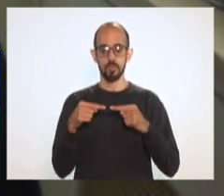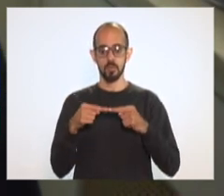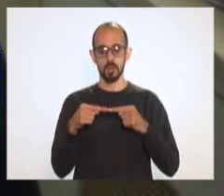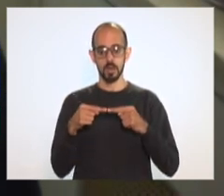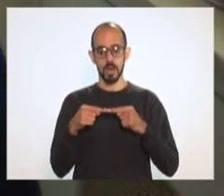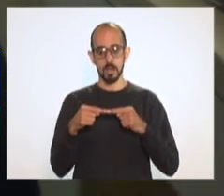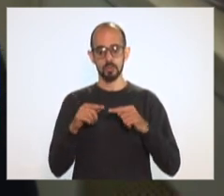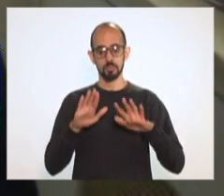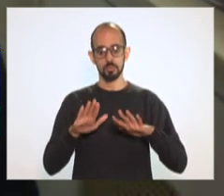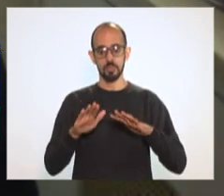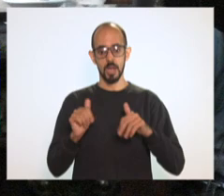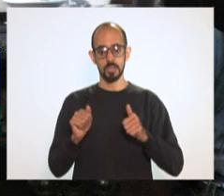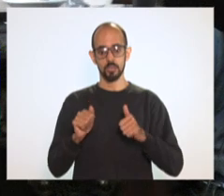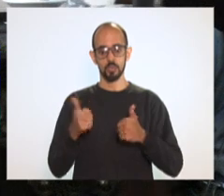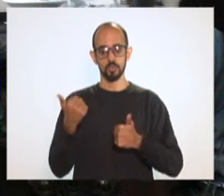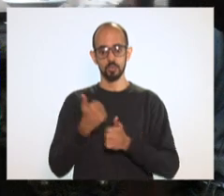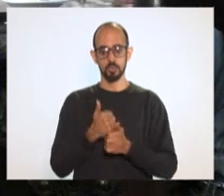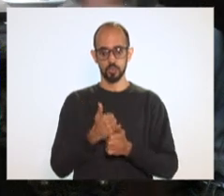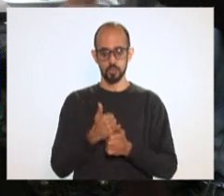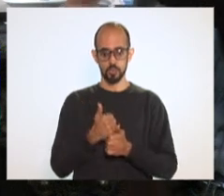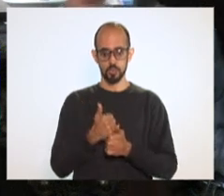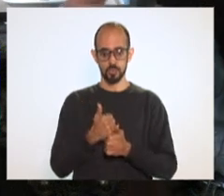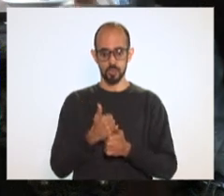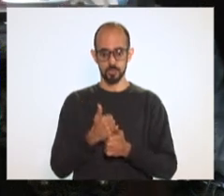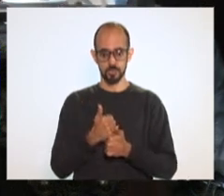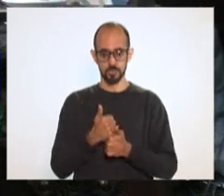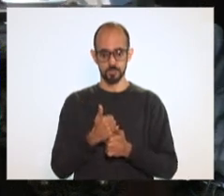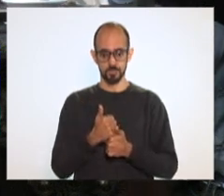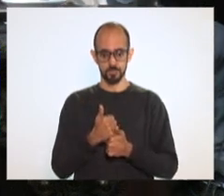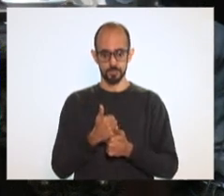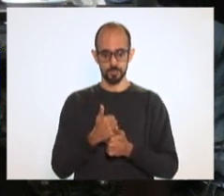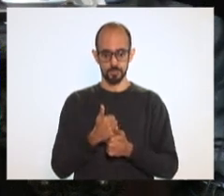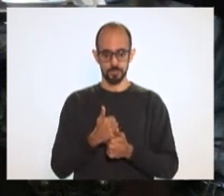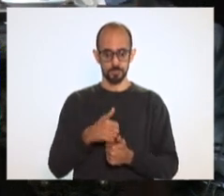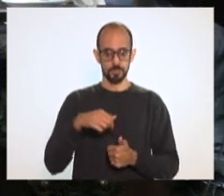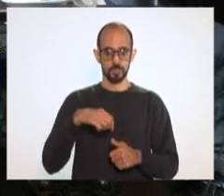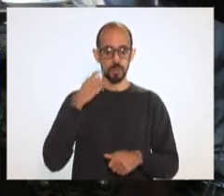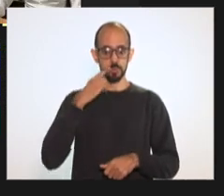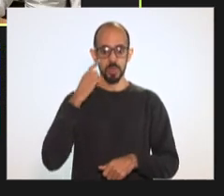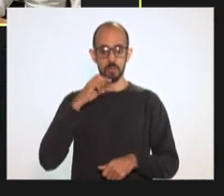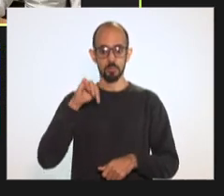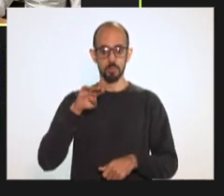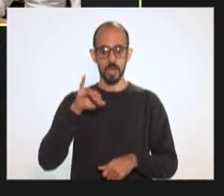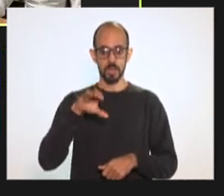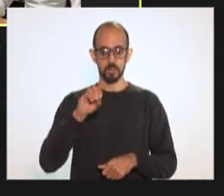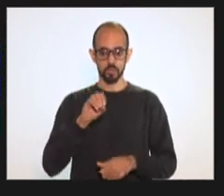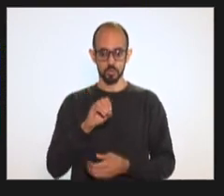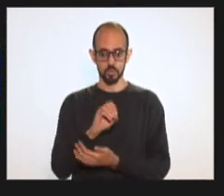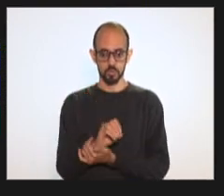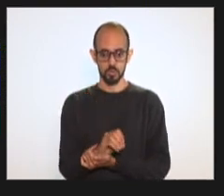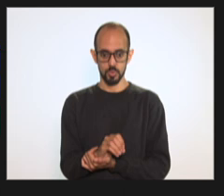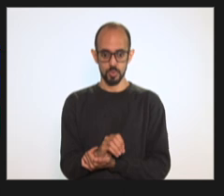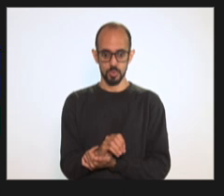com o objetivo da Assembleia. Pela Comissão de Orçamento, deputado Márcio Canella. Sr. Presidente André Ciliano, vou acompanhar o